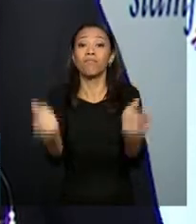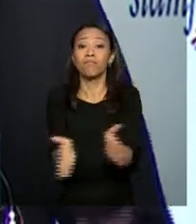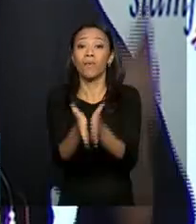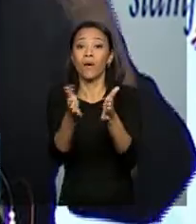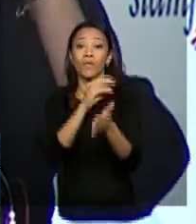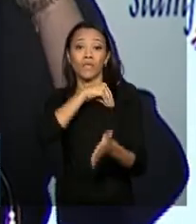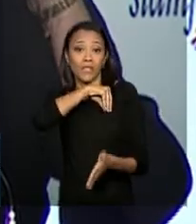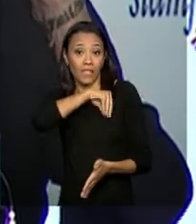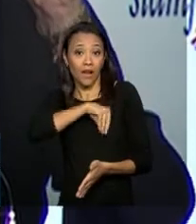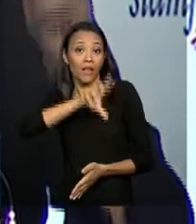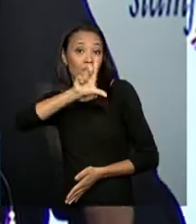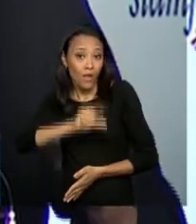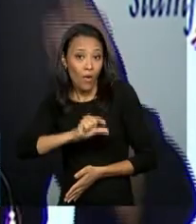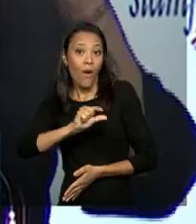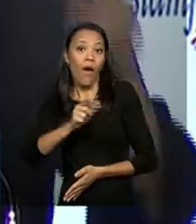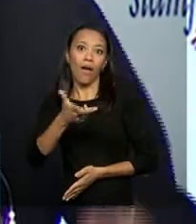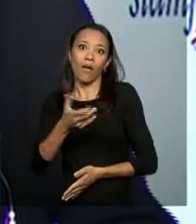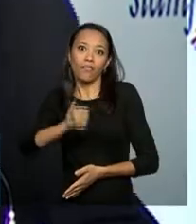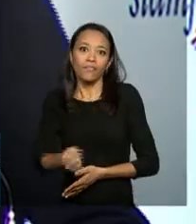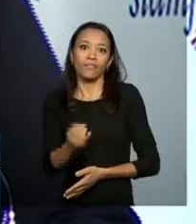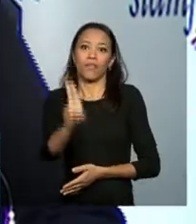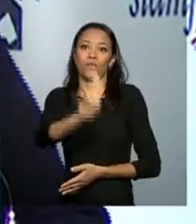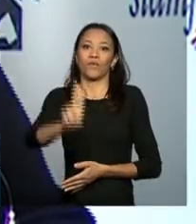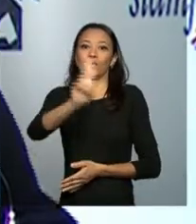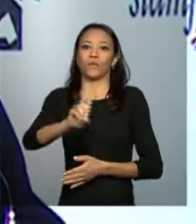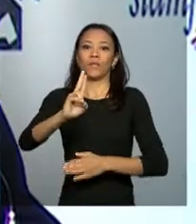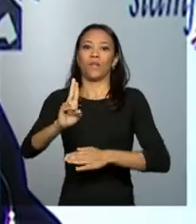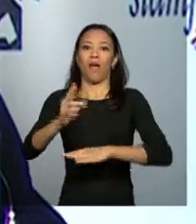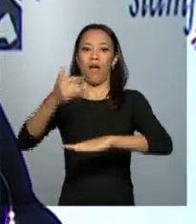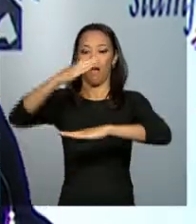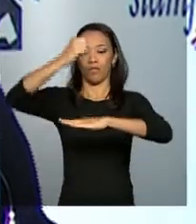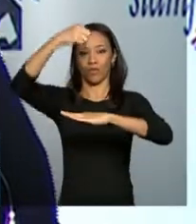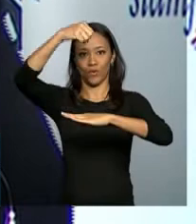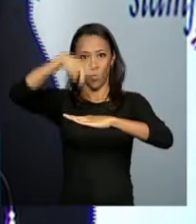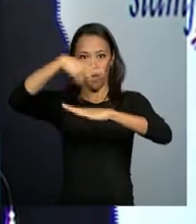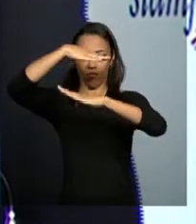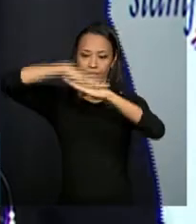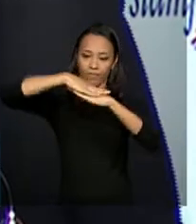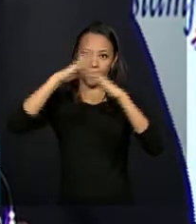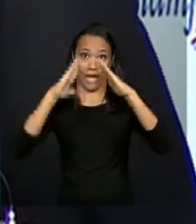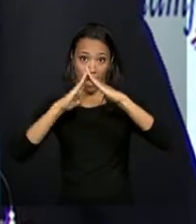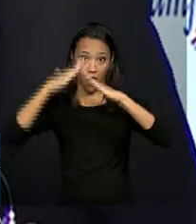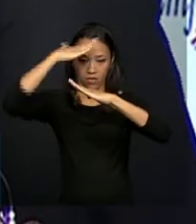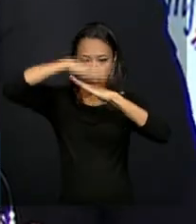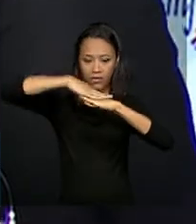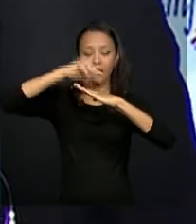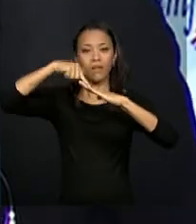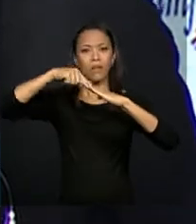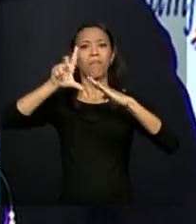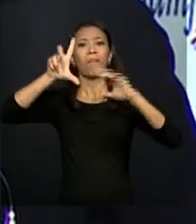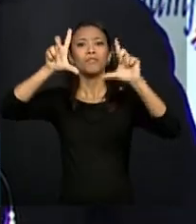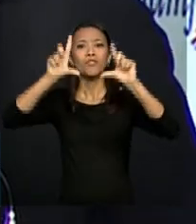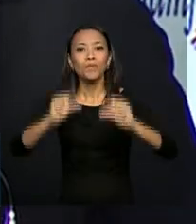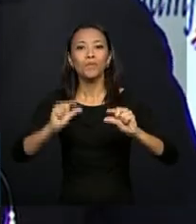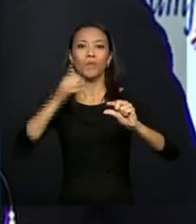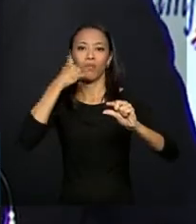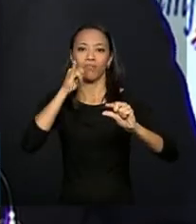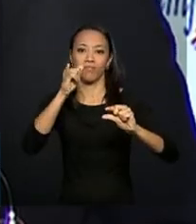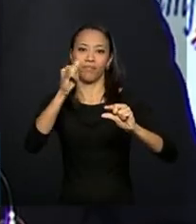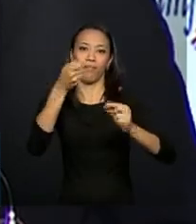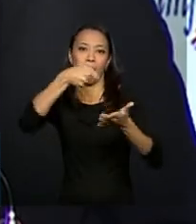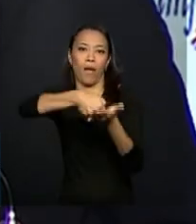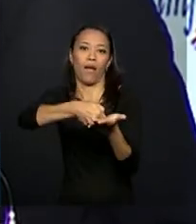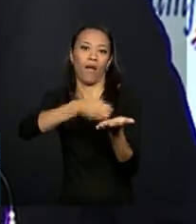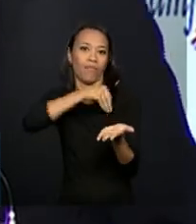Brasil, aquecimento solar, o que vai diminuir a conta de luz. E vai. E como eu fiquei muito feliz em saber que